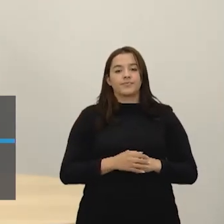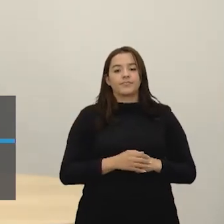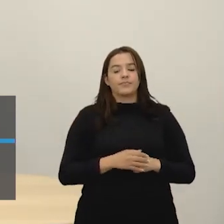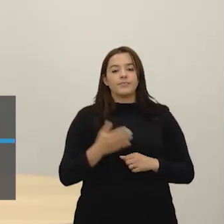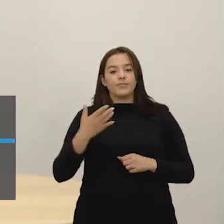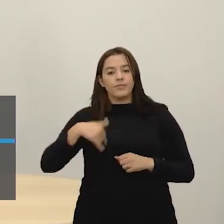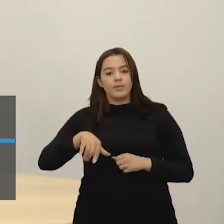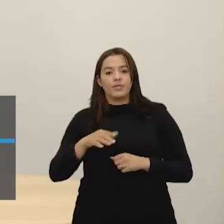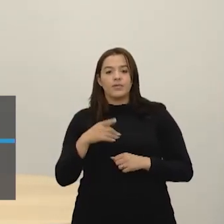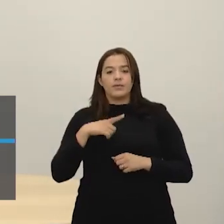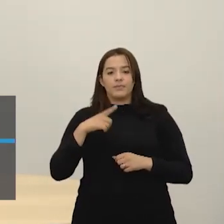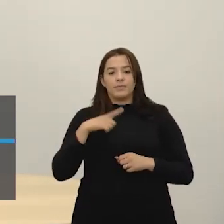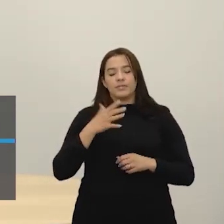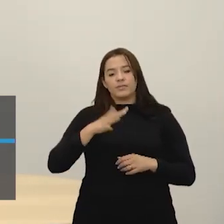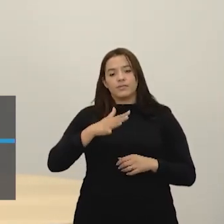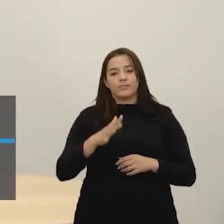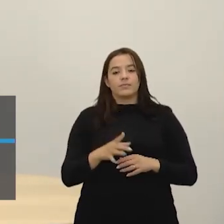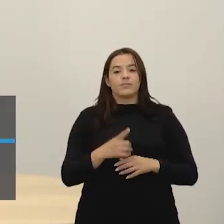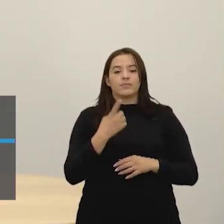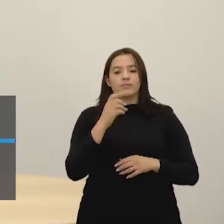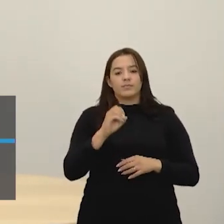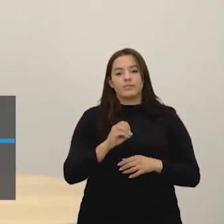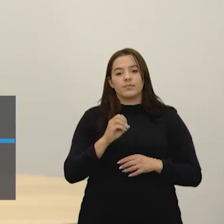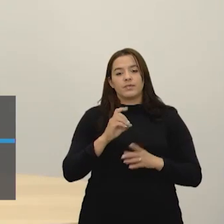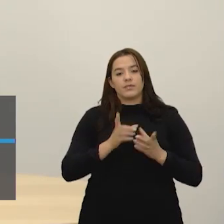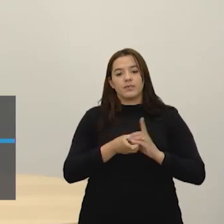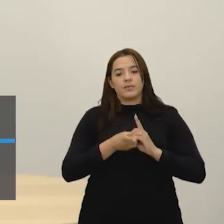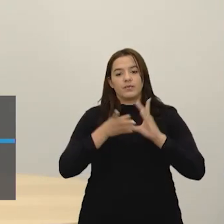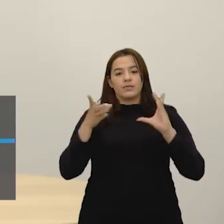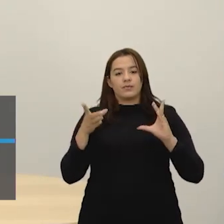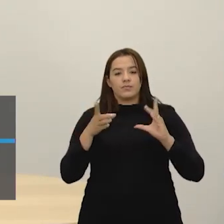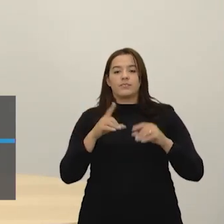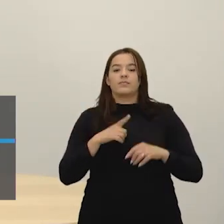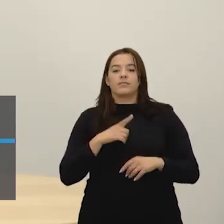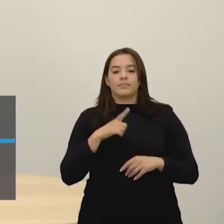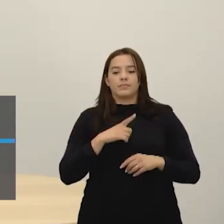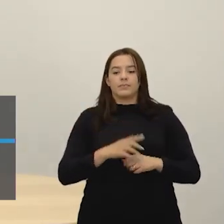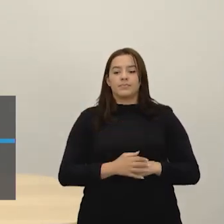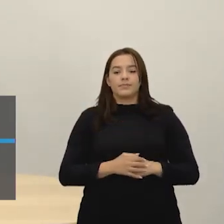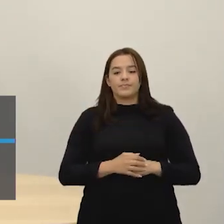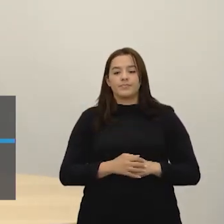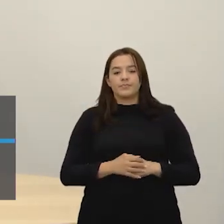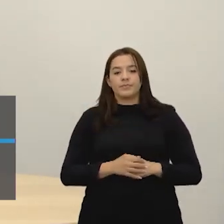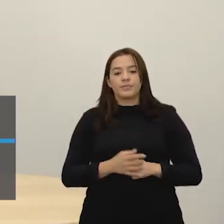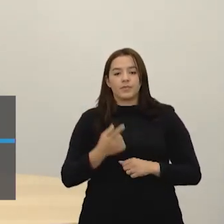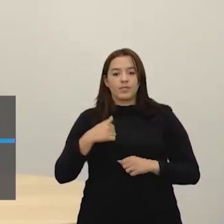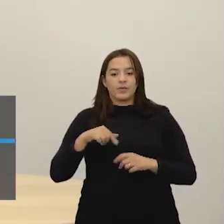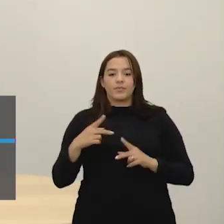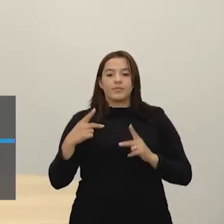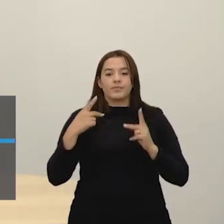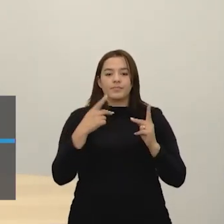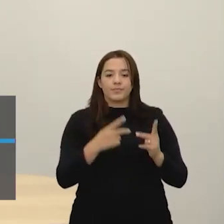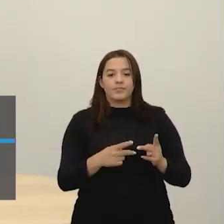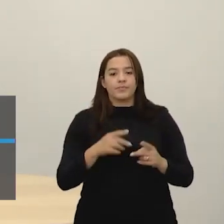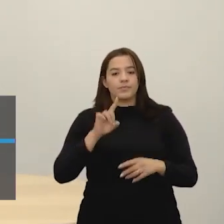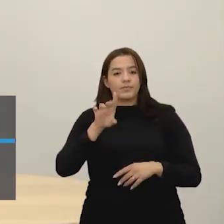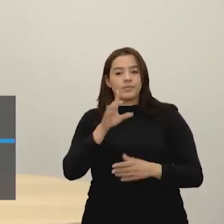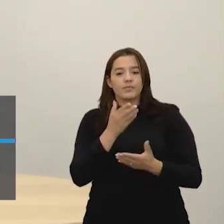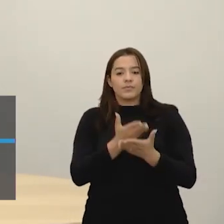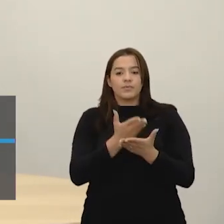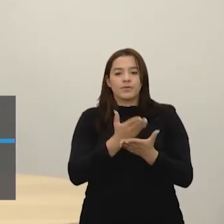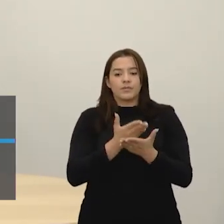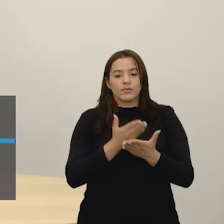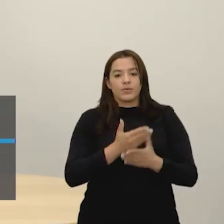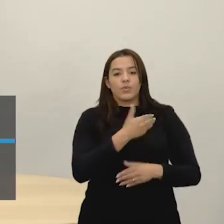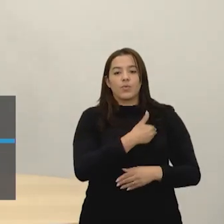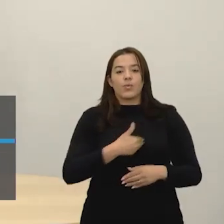há pelo menos uma década, né, da redemocratização. E eu fui ao Chile justamente para estudar o